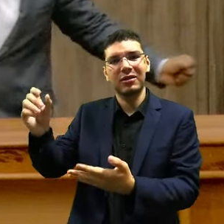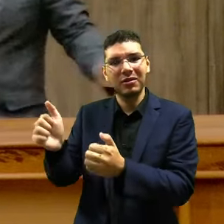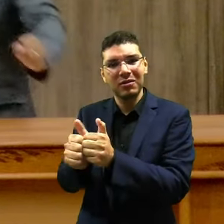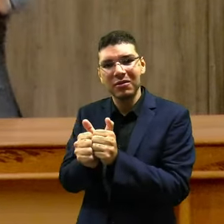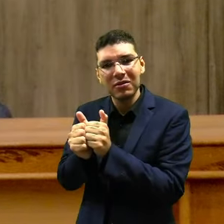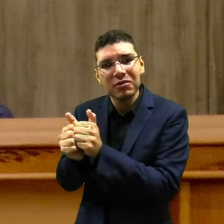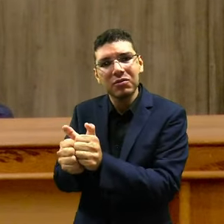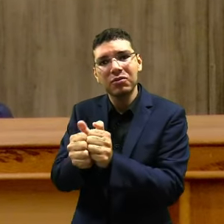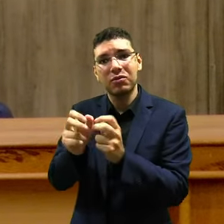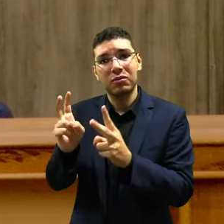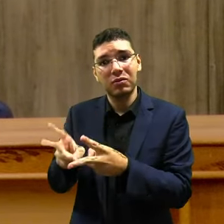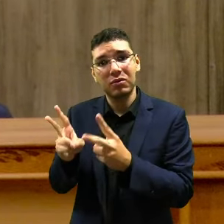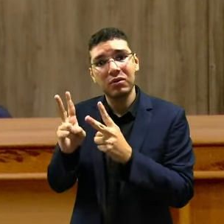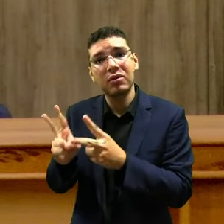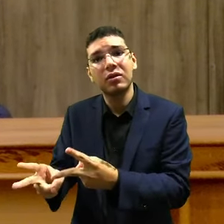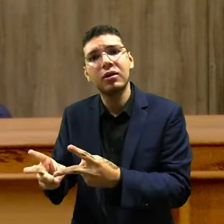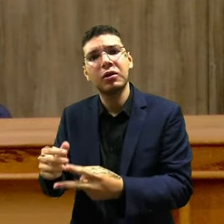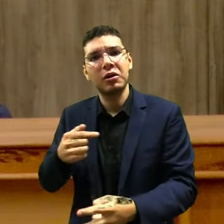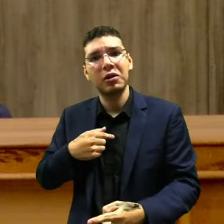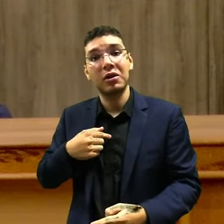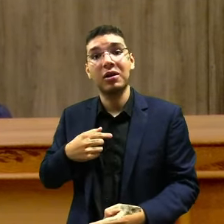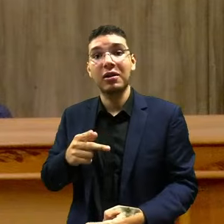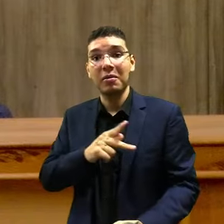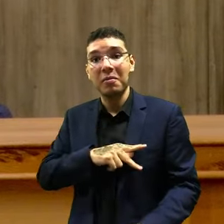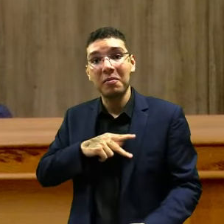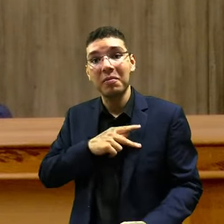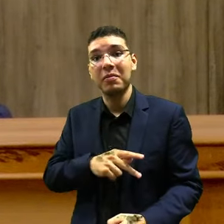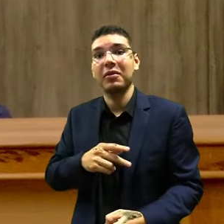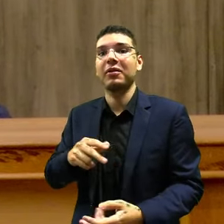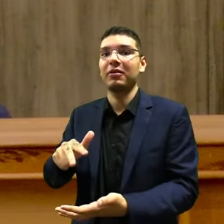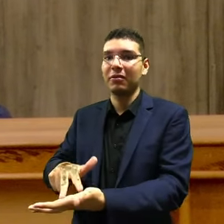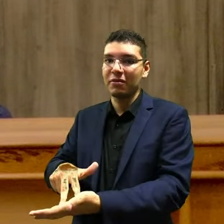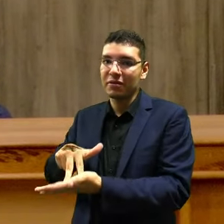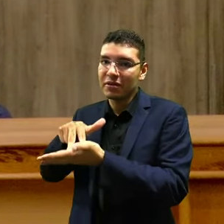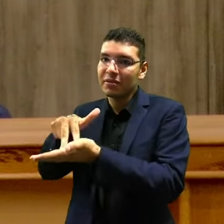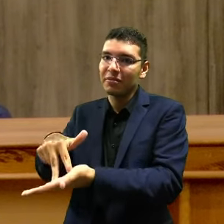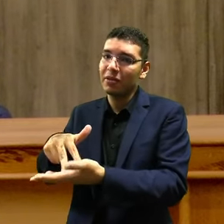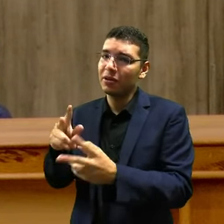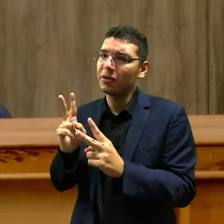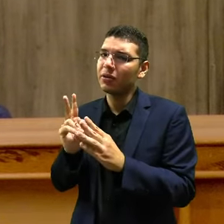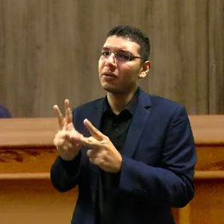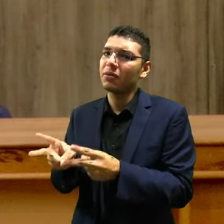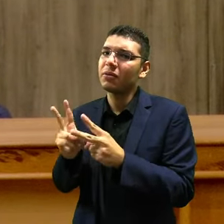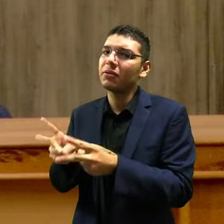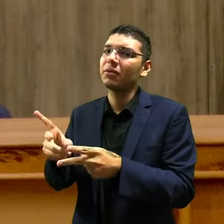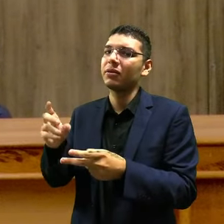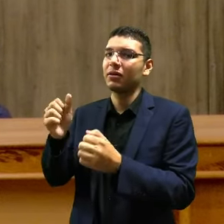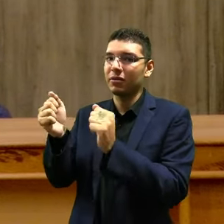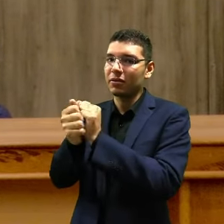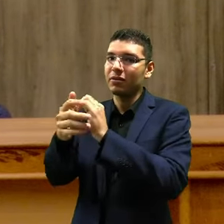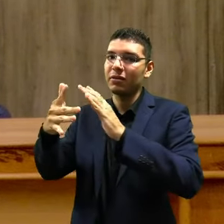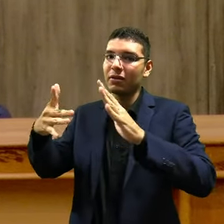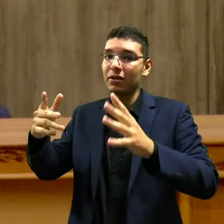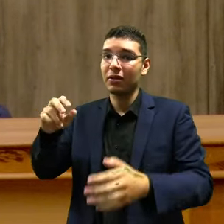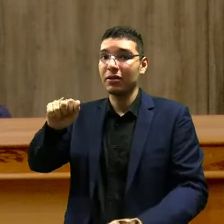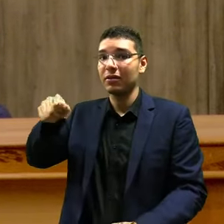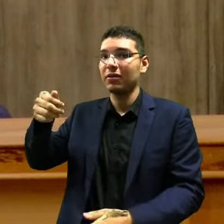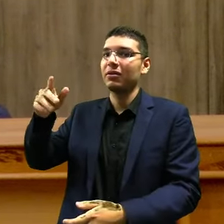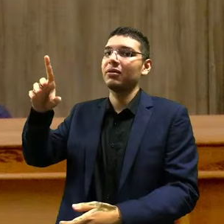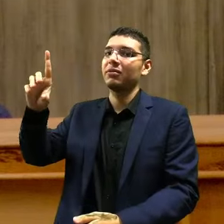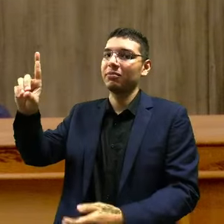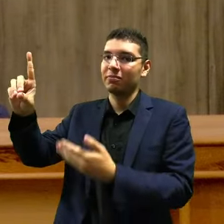mal mas eu estou firmado nele e eu vou continuar glorificando o nome essa